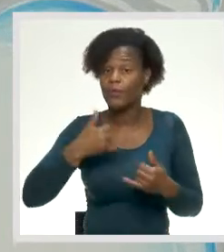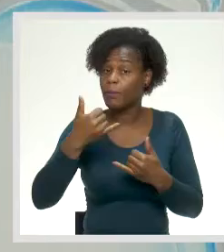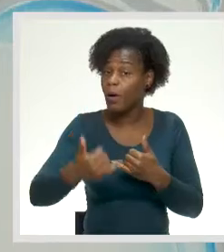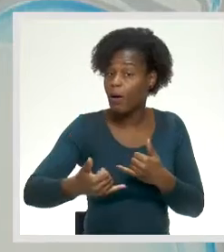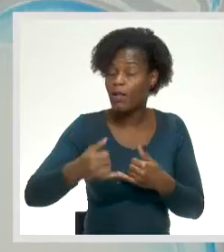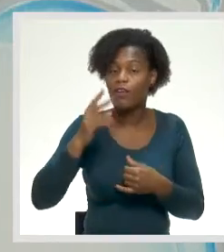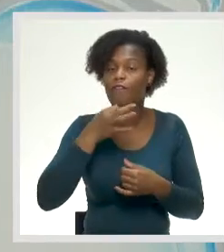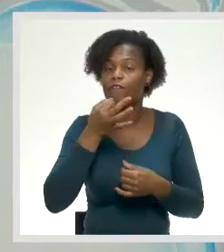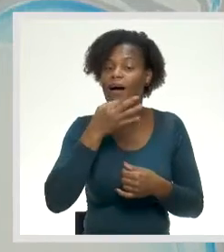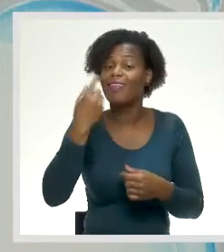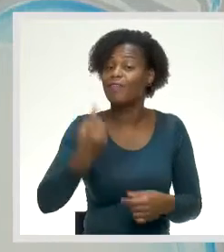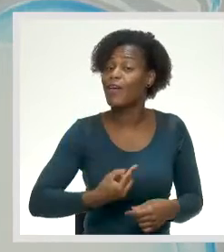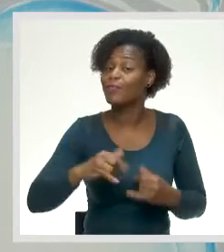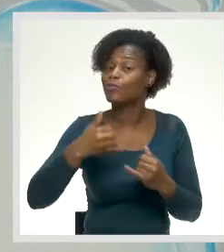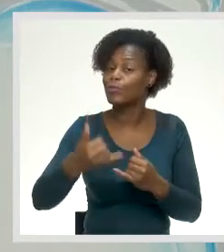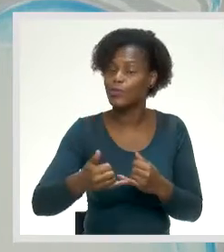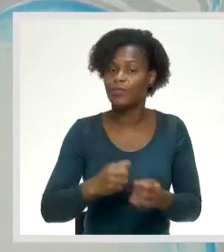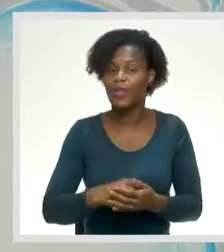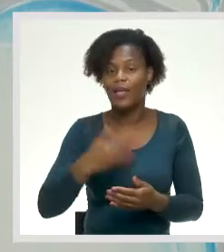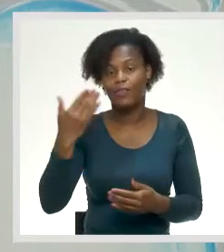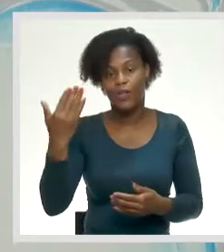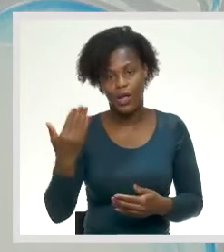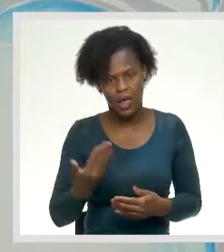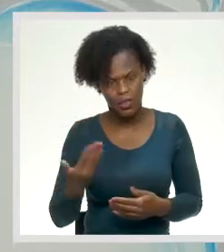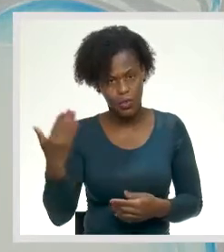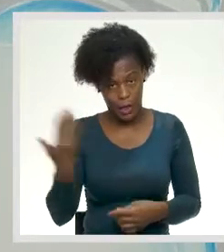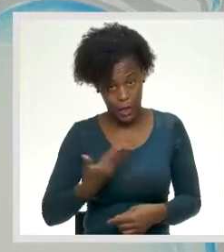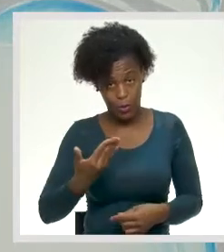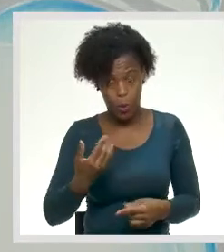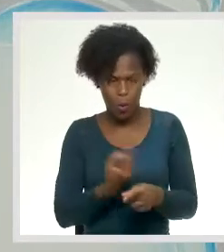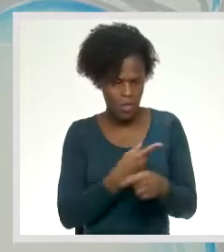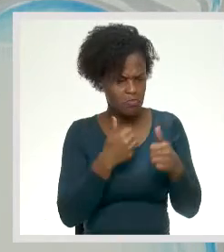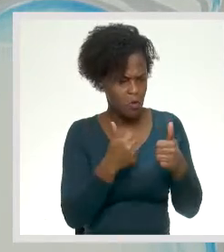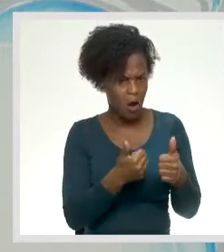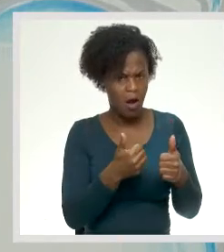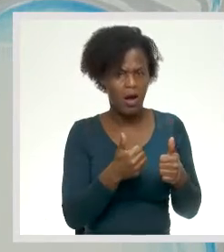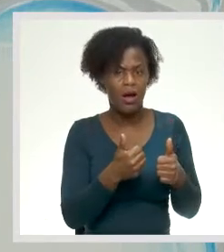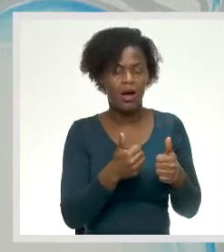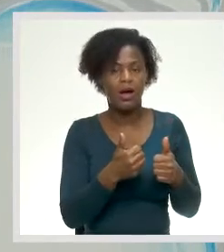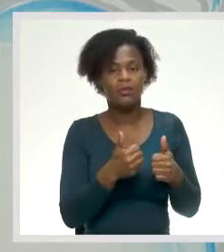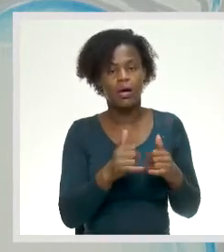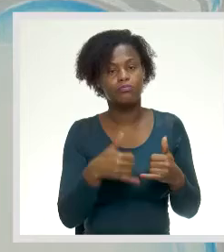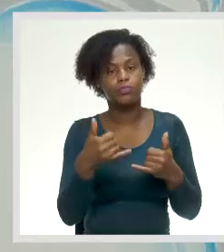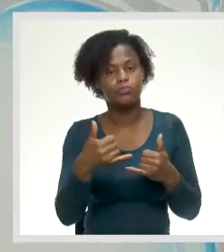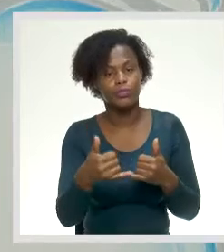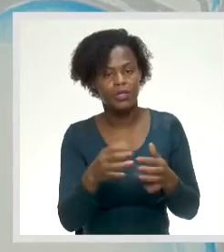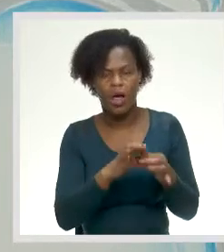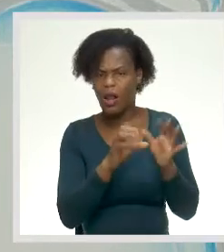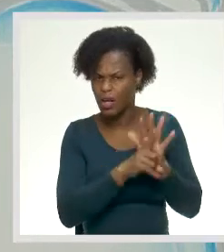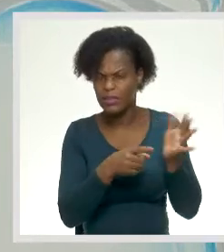depois nós vamos falar de deveres. Direitos são privilégios, são regalias, são